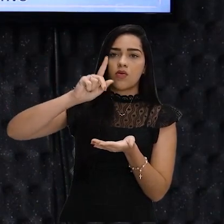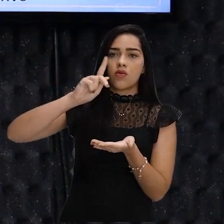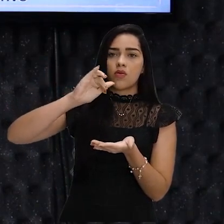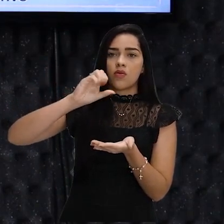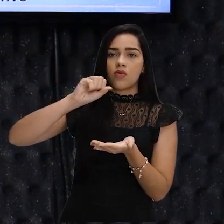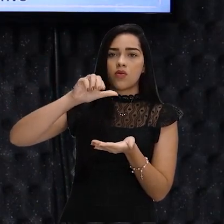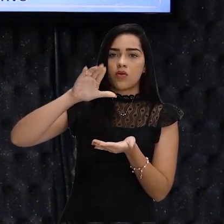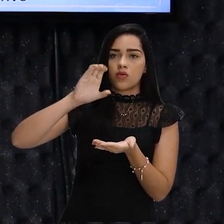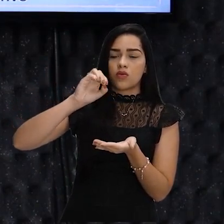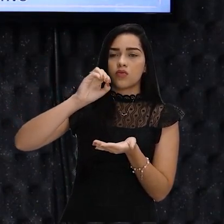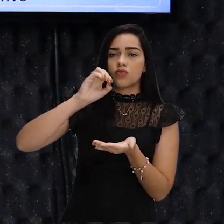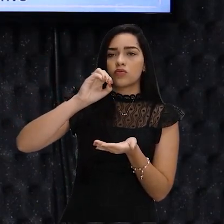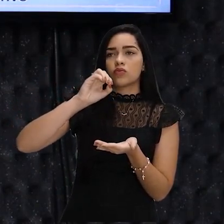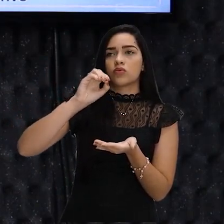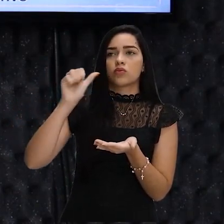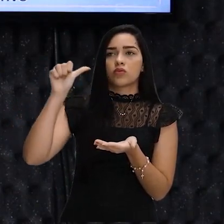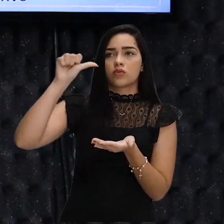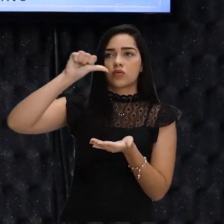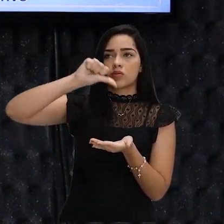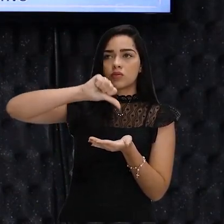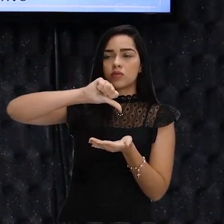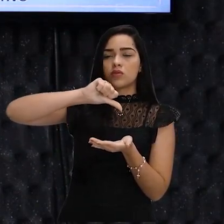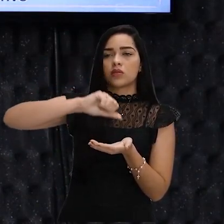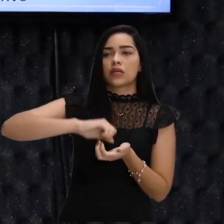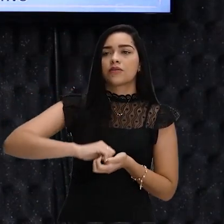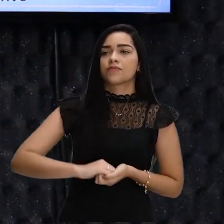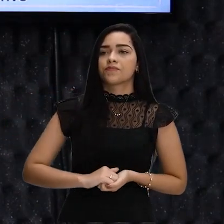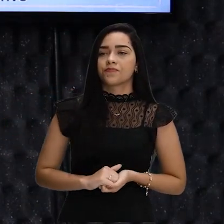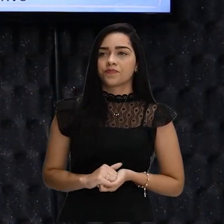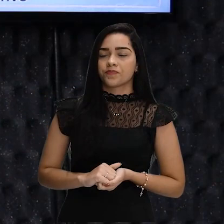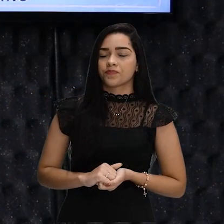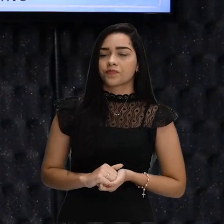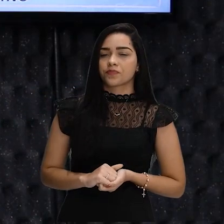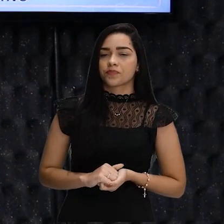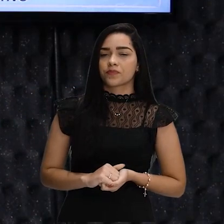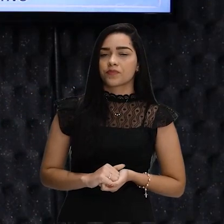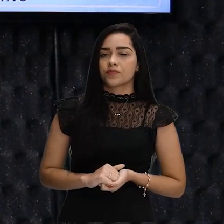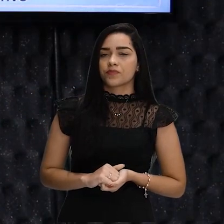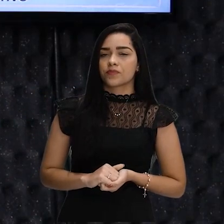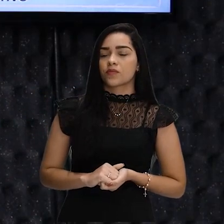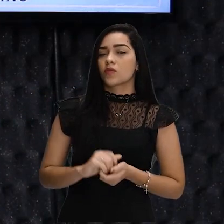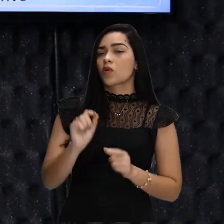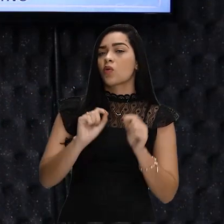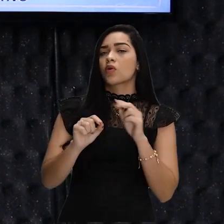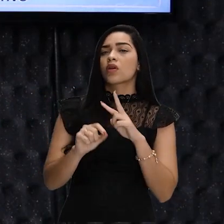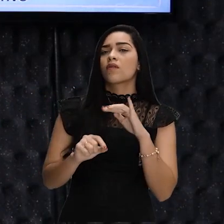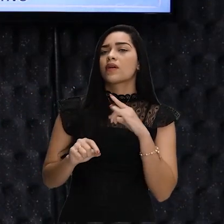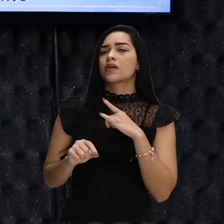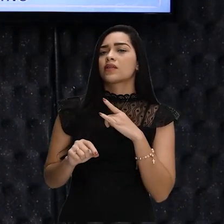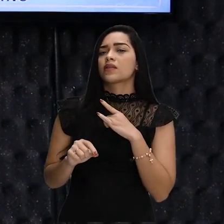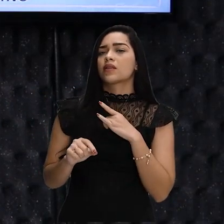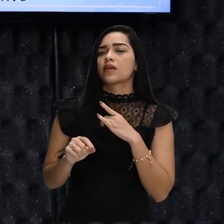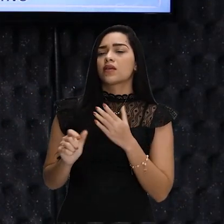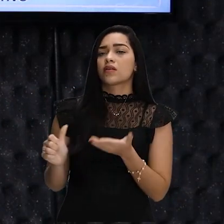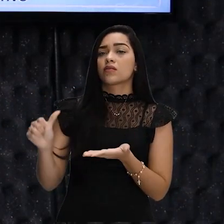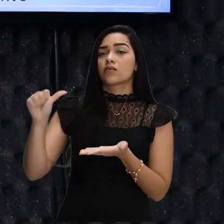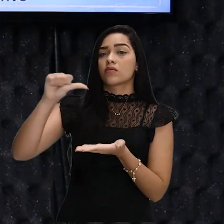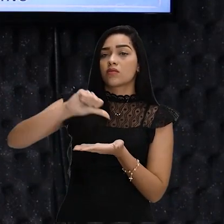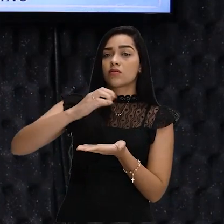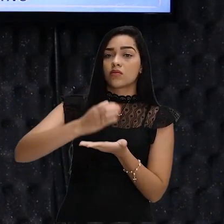né, um refresco. Você jogou ali refresco naquele copo com água. Qual vai ser a tendência desse